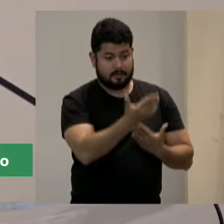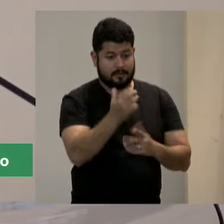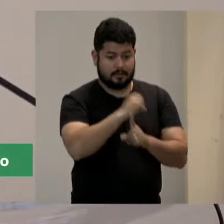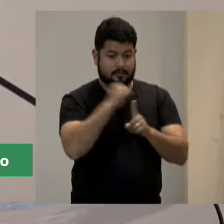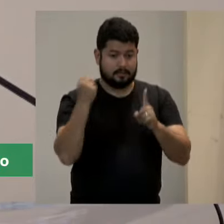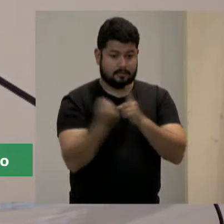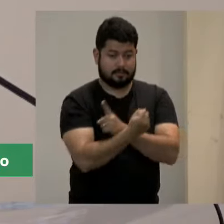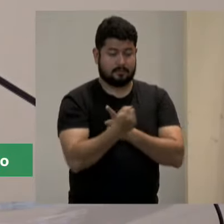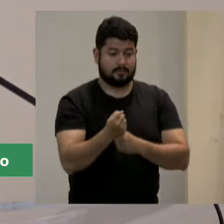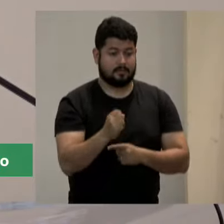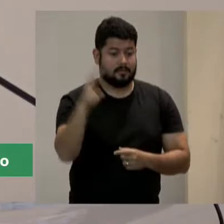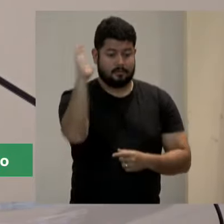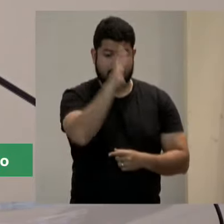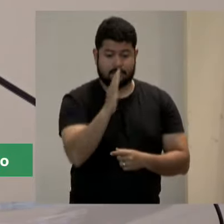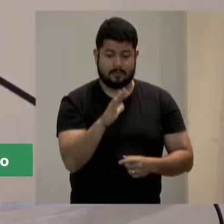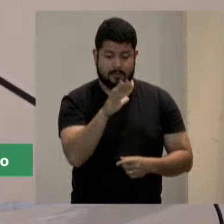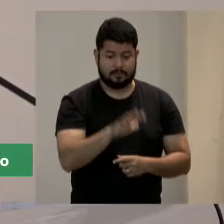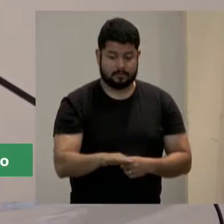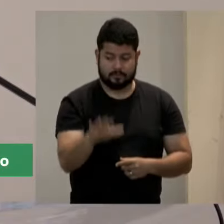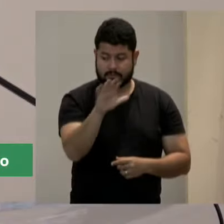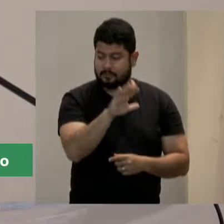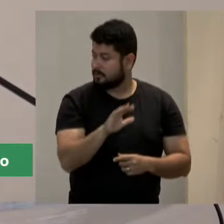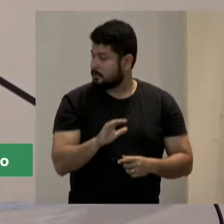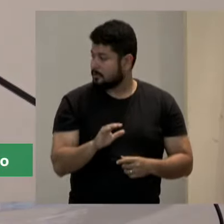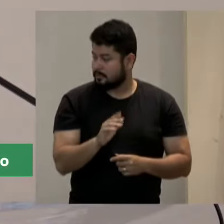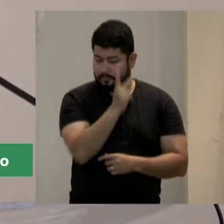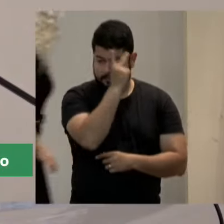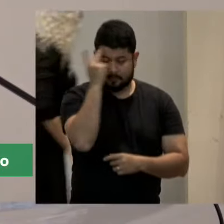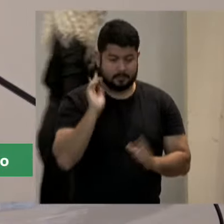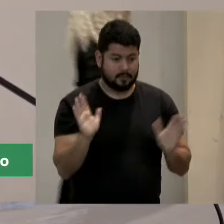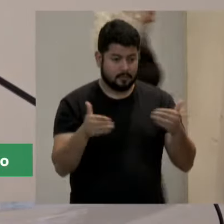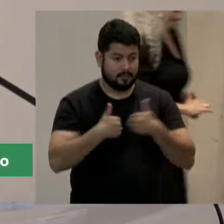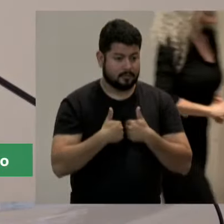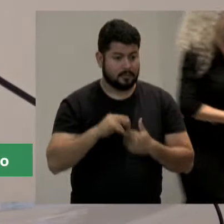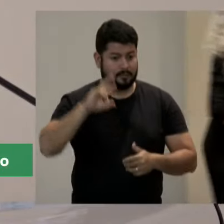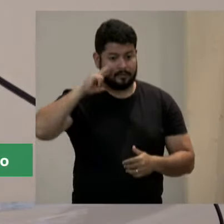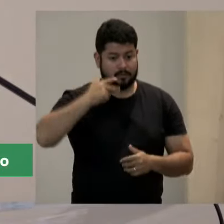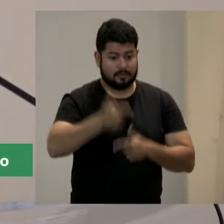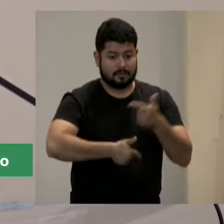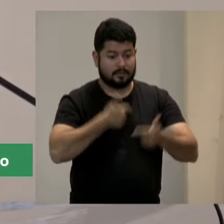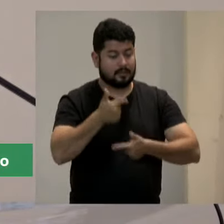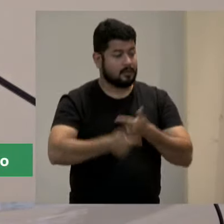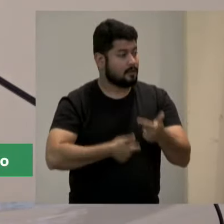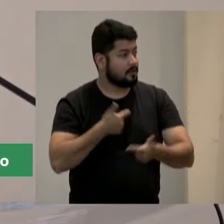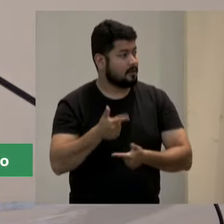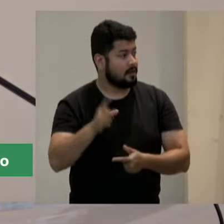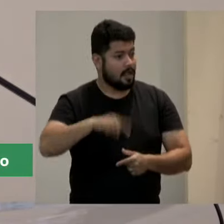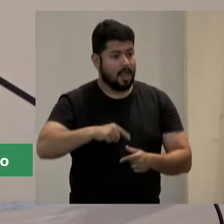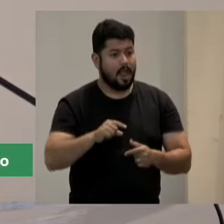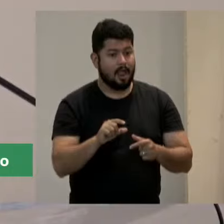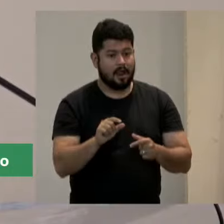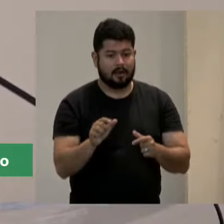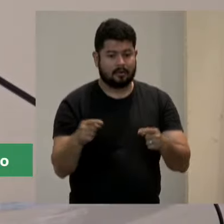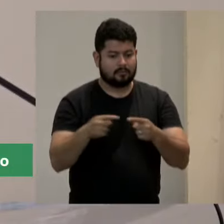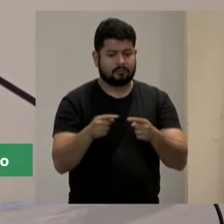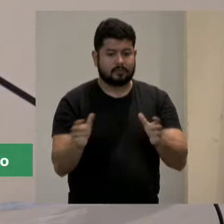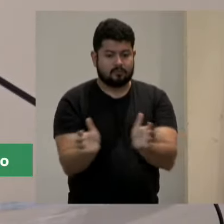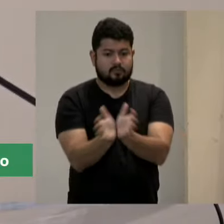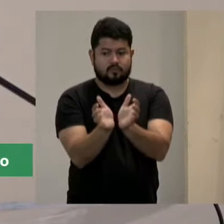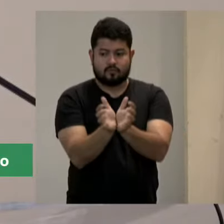Associação Nacional das Pessoas Autistas pelo reconhecimento desse trabalho, esse trabalho que é coletivo, né, que